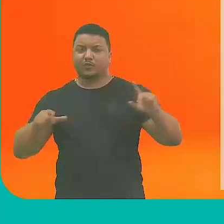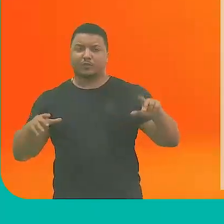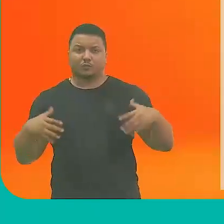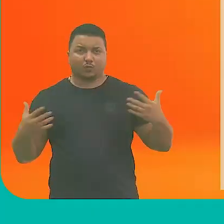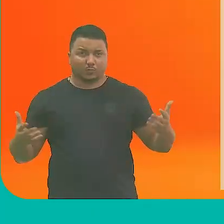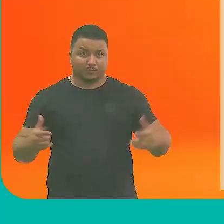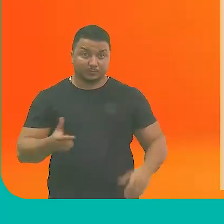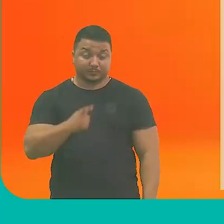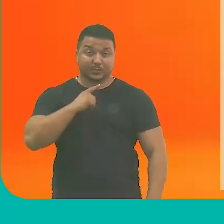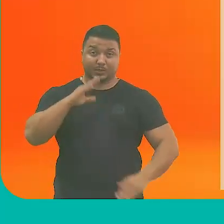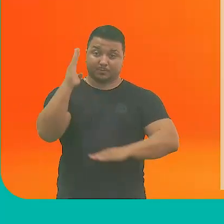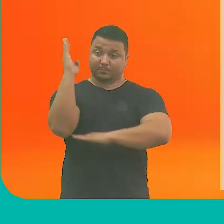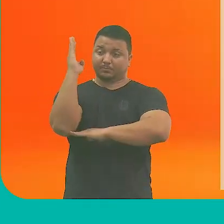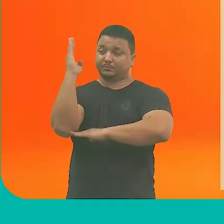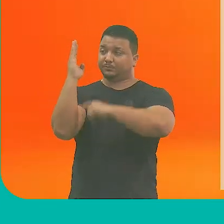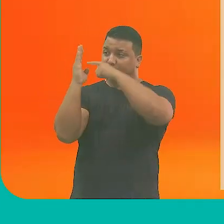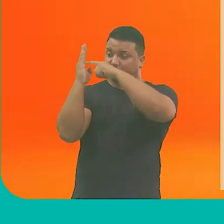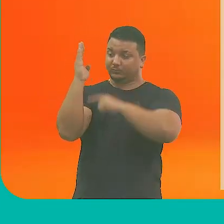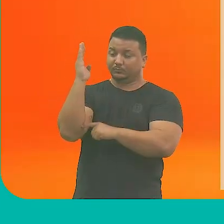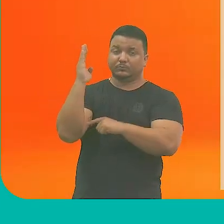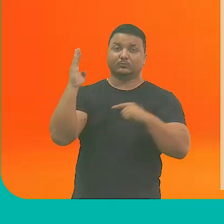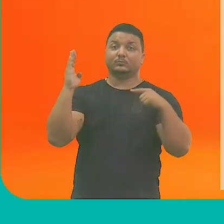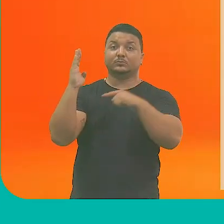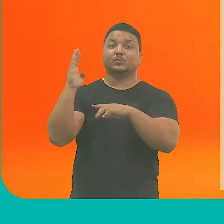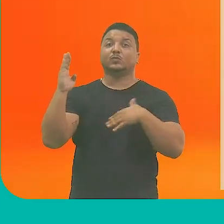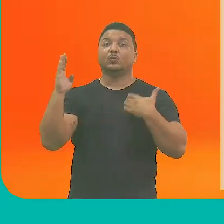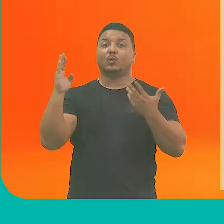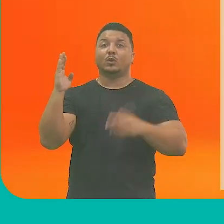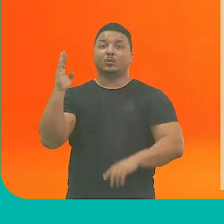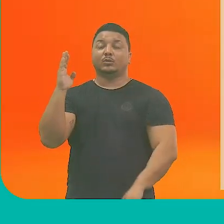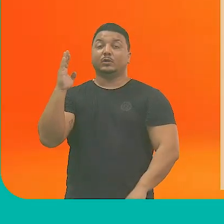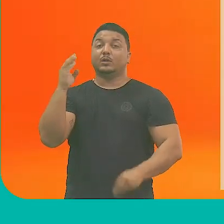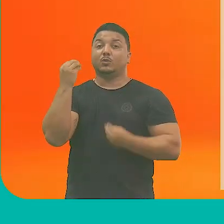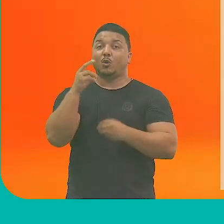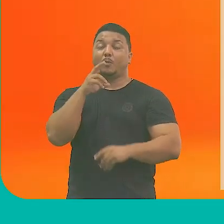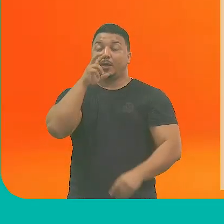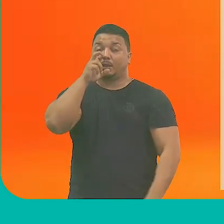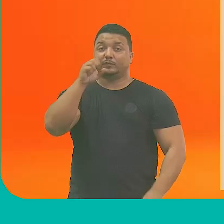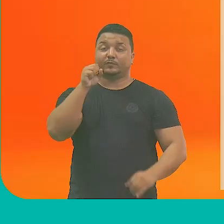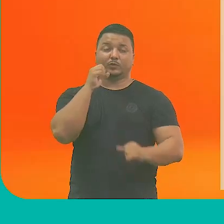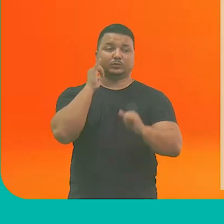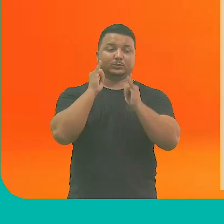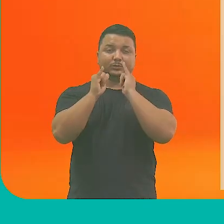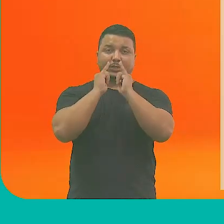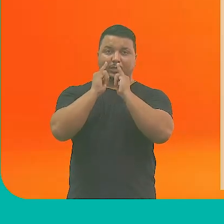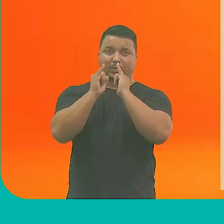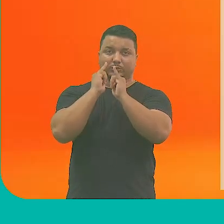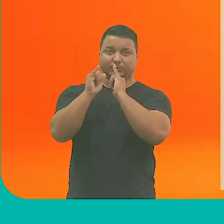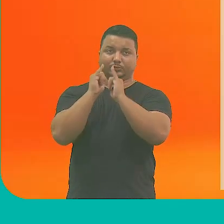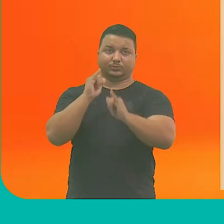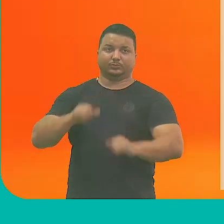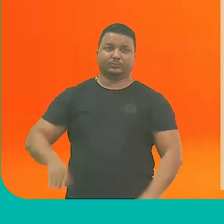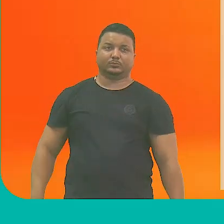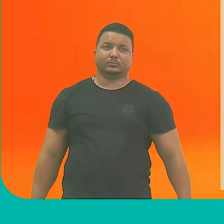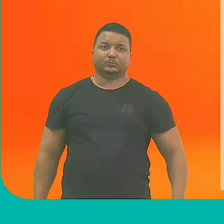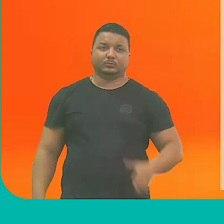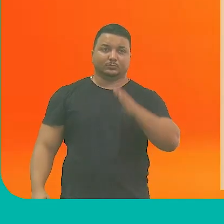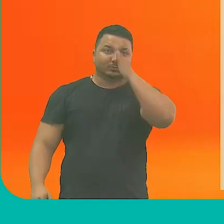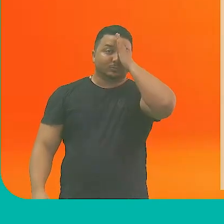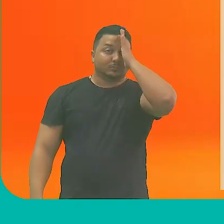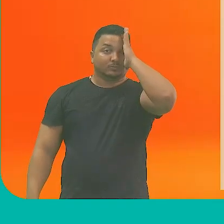eixo vertical, ele está dando a intensidade do sinal de internet. Certo? Aí